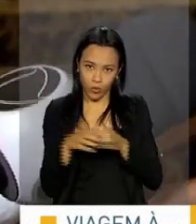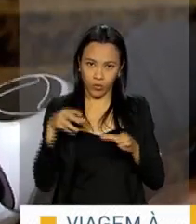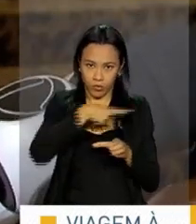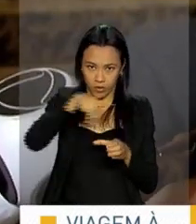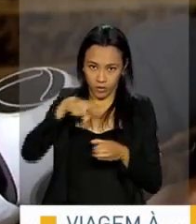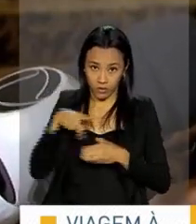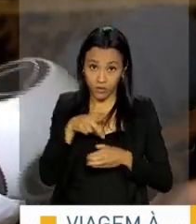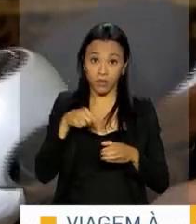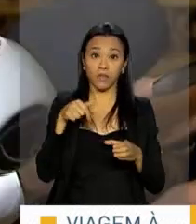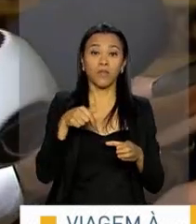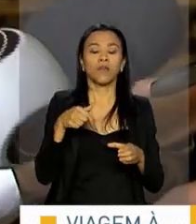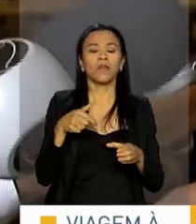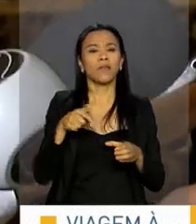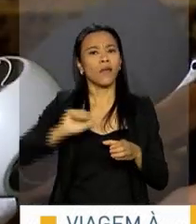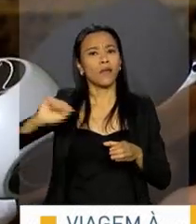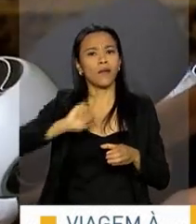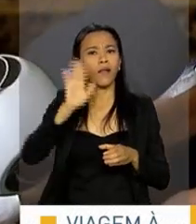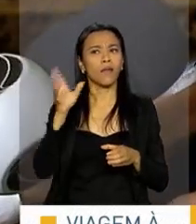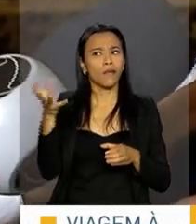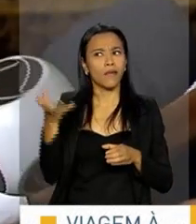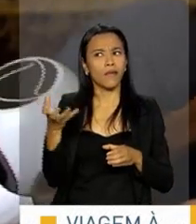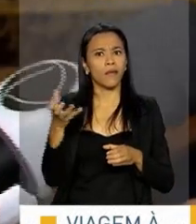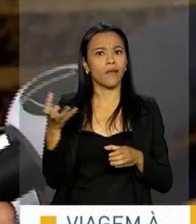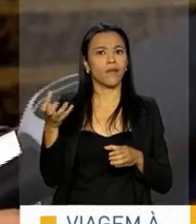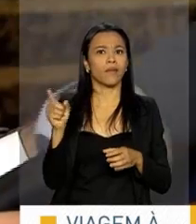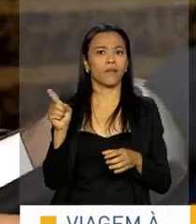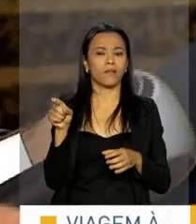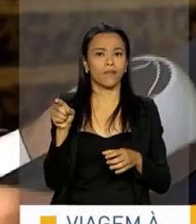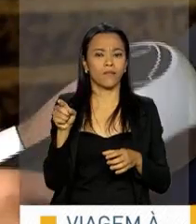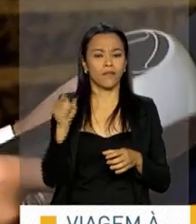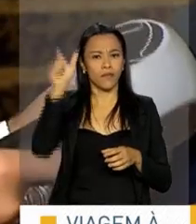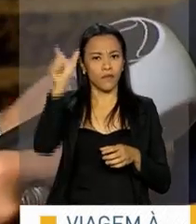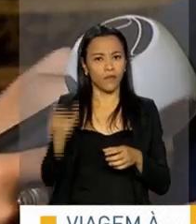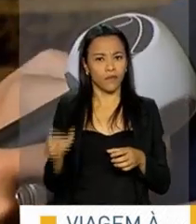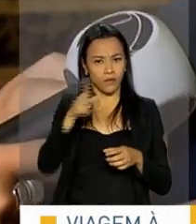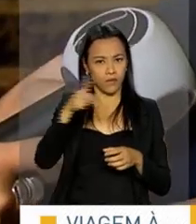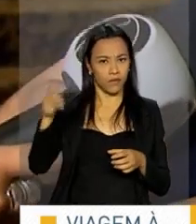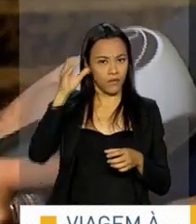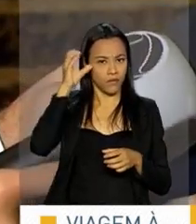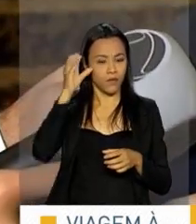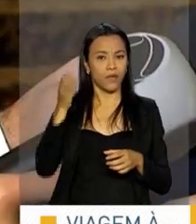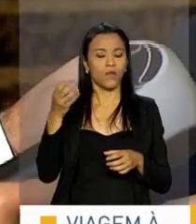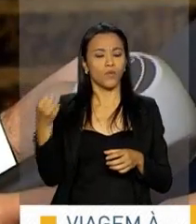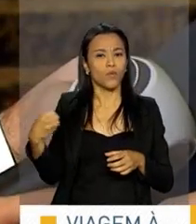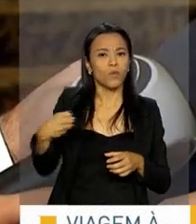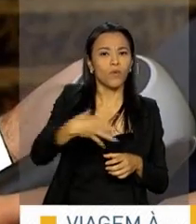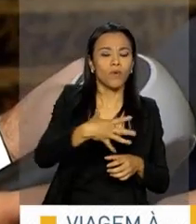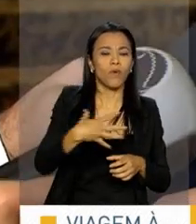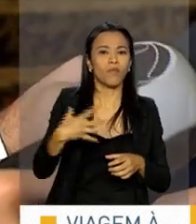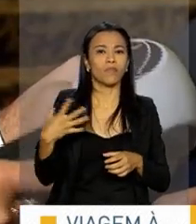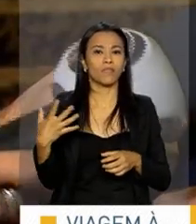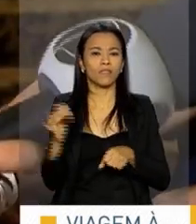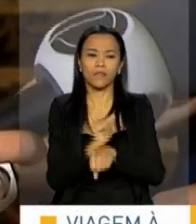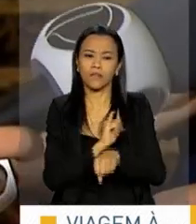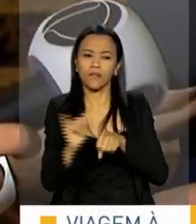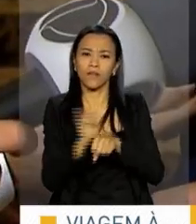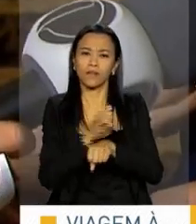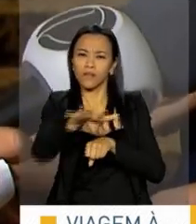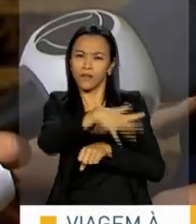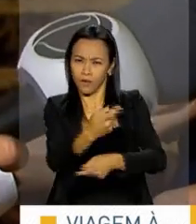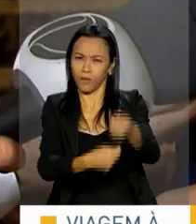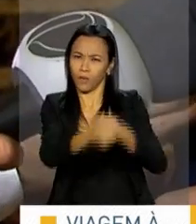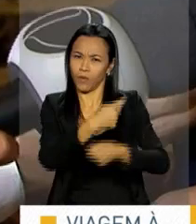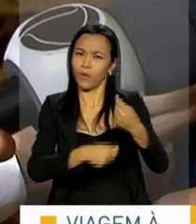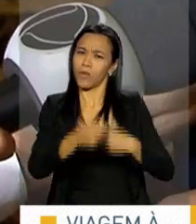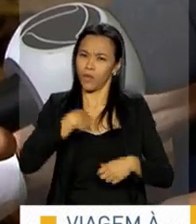muito claramente que ele pretende liderar um novo movimento, uma questão econômica, e acho que o